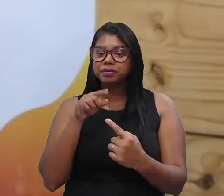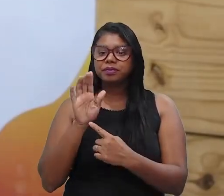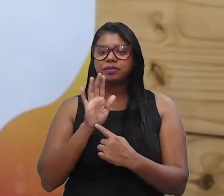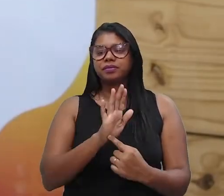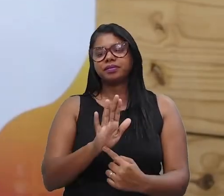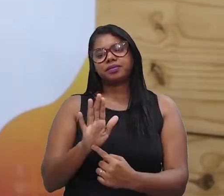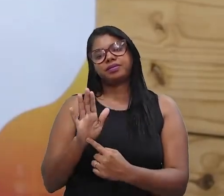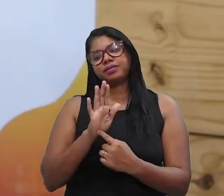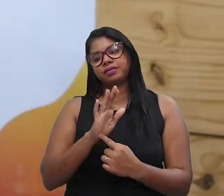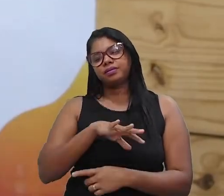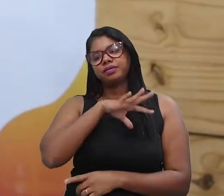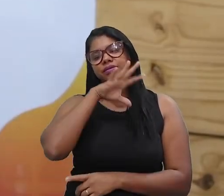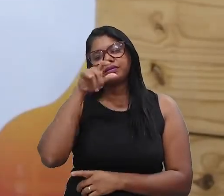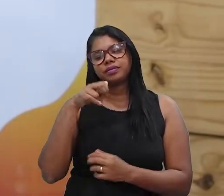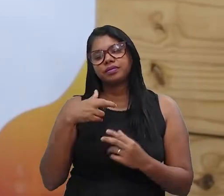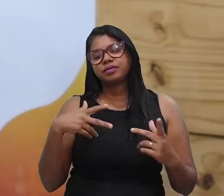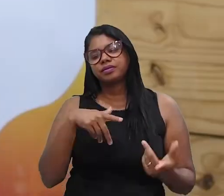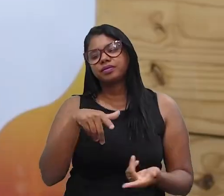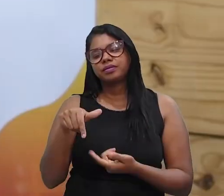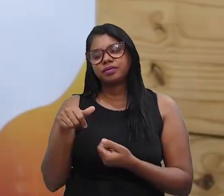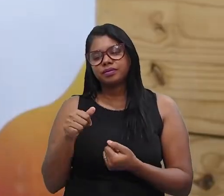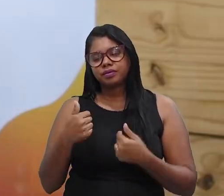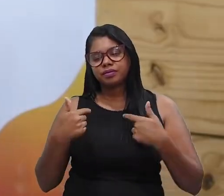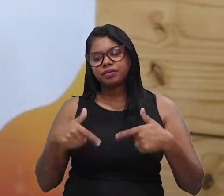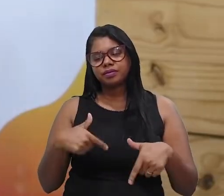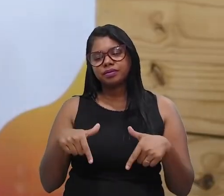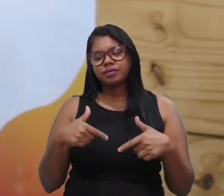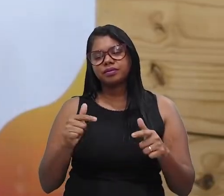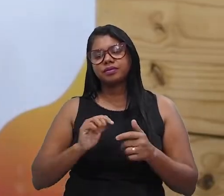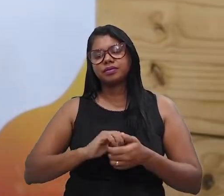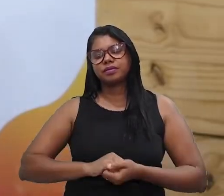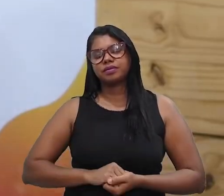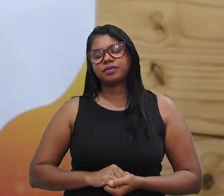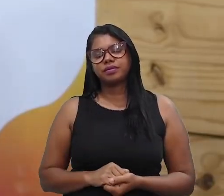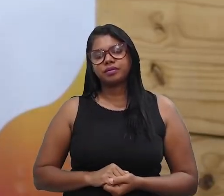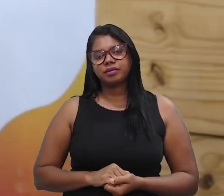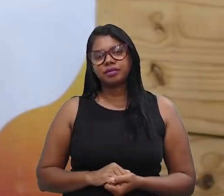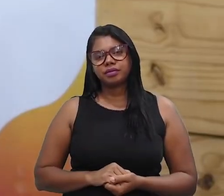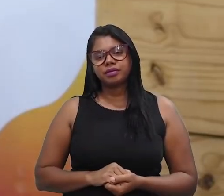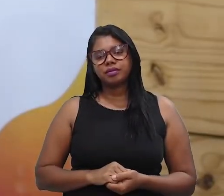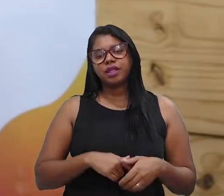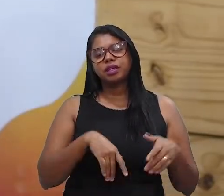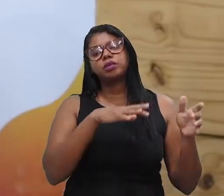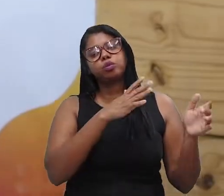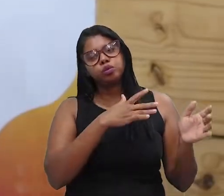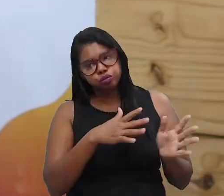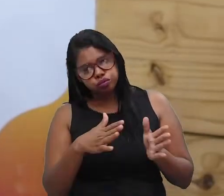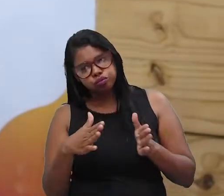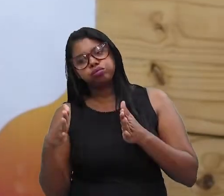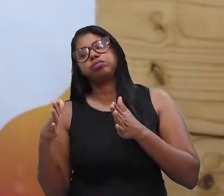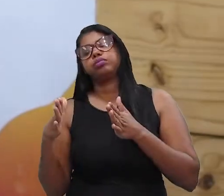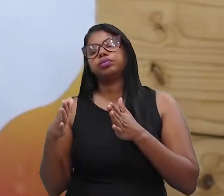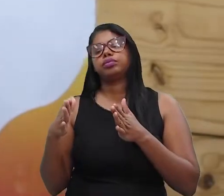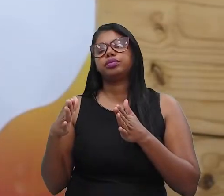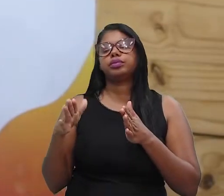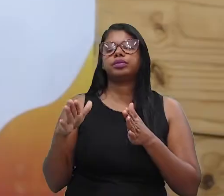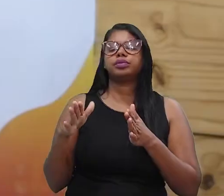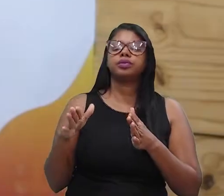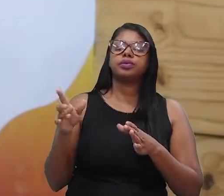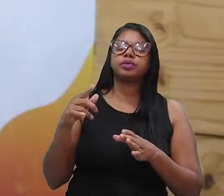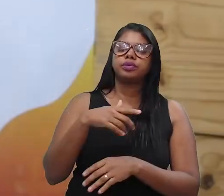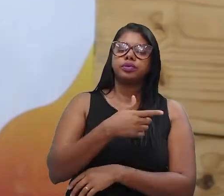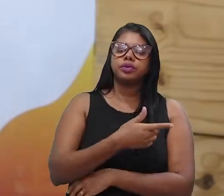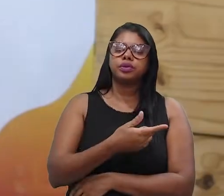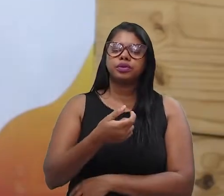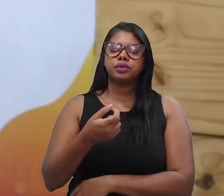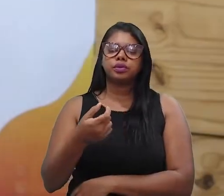questões ambientais ao ambiente de trabalho. Tempos se passaram e em 2022 o